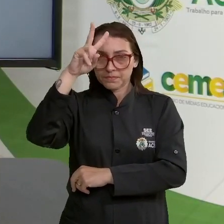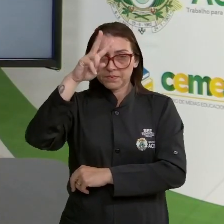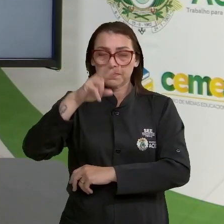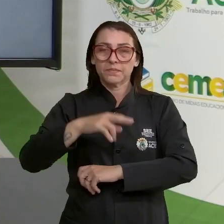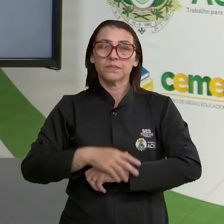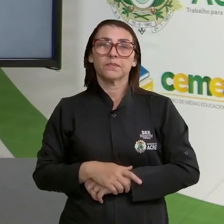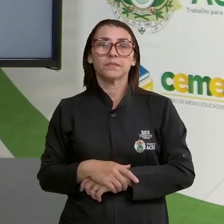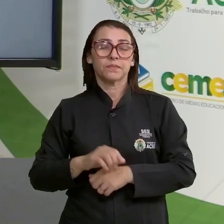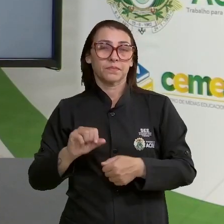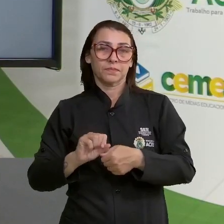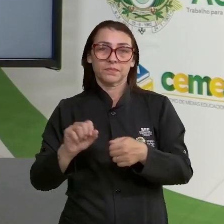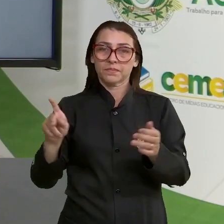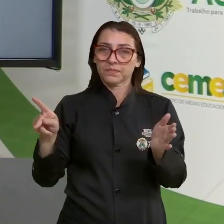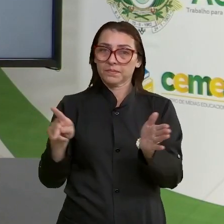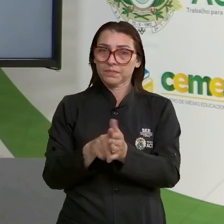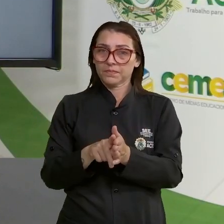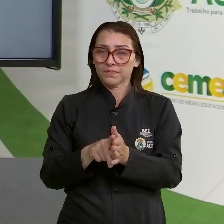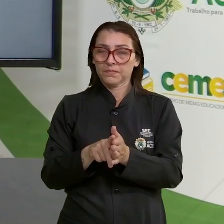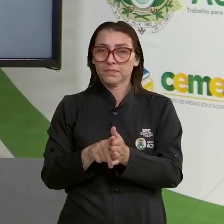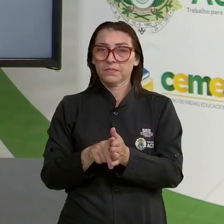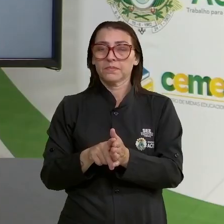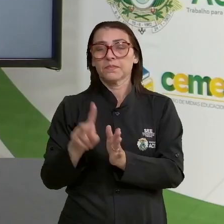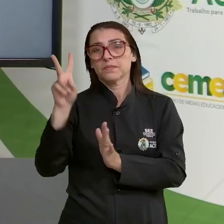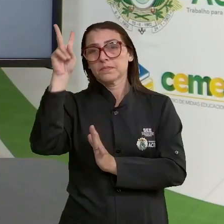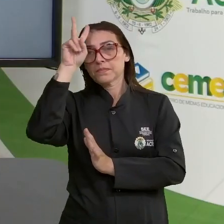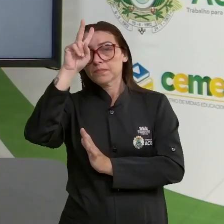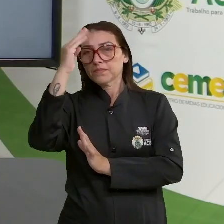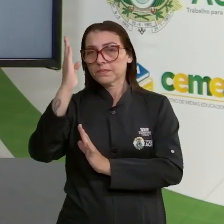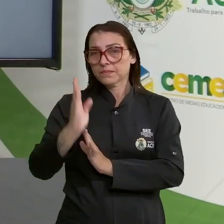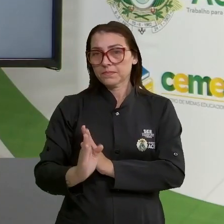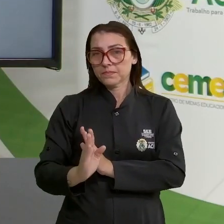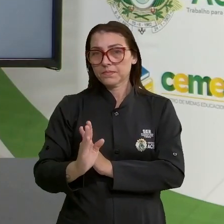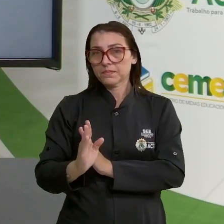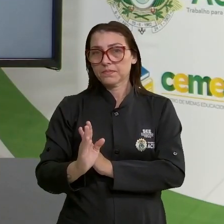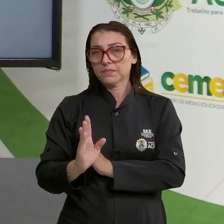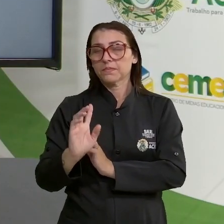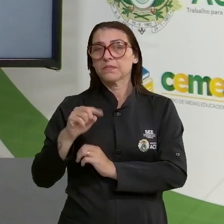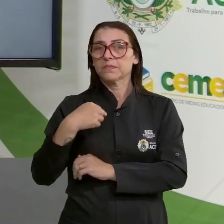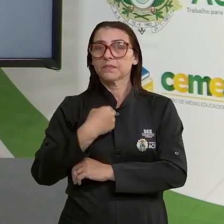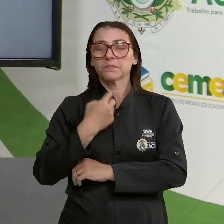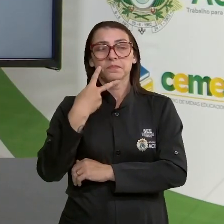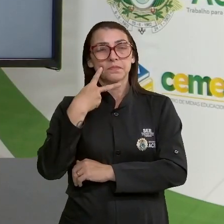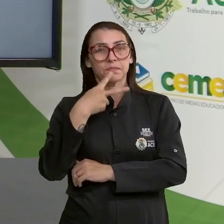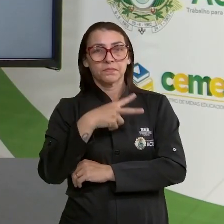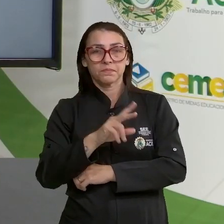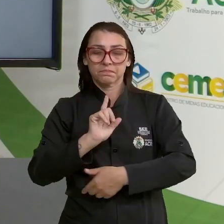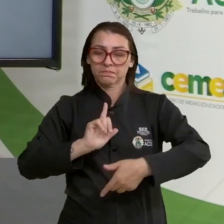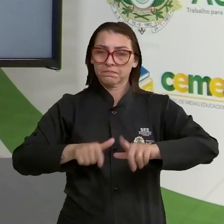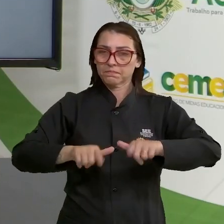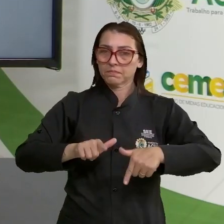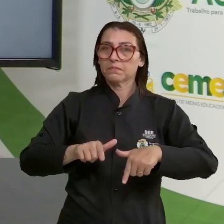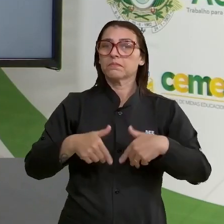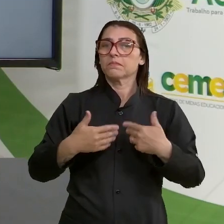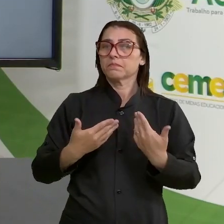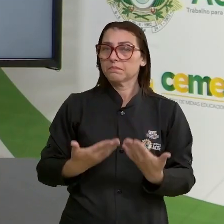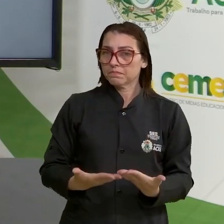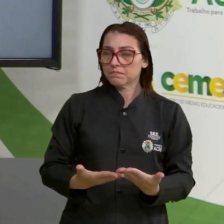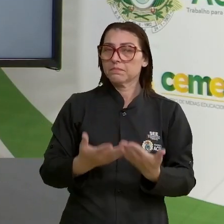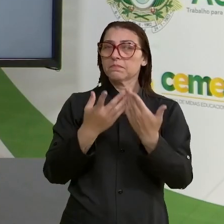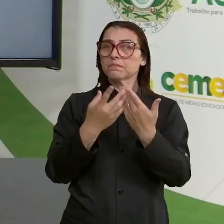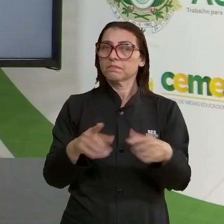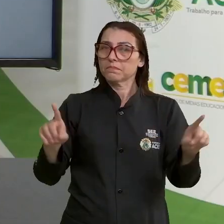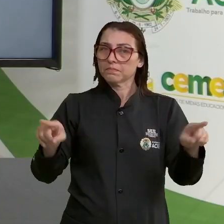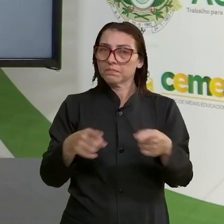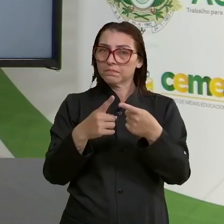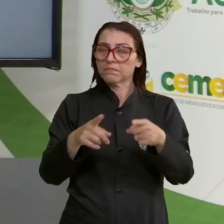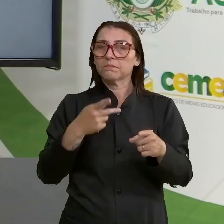que fizeram parte, né, da história do Brasil. E aí foi quando a gente foi olhando para a letra de música e dizer, então essa música aqui